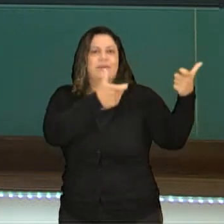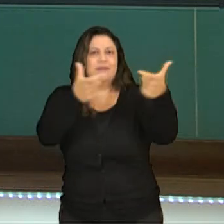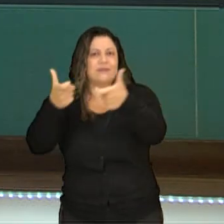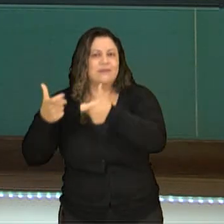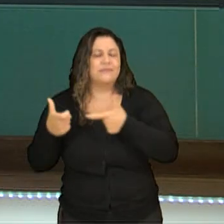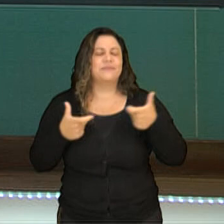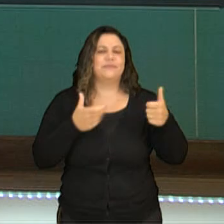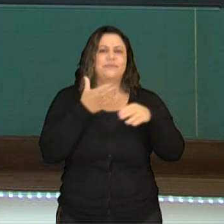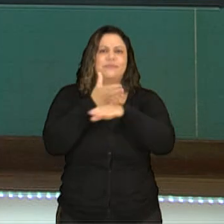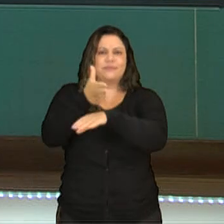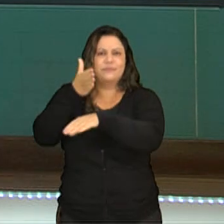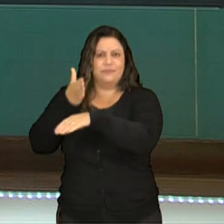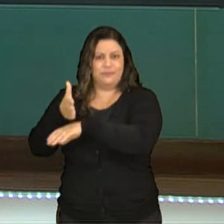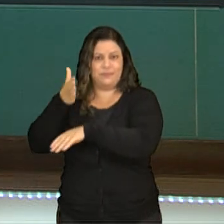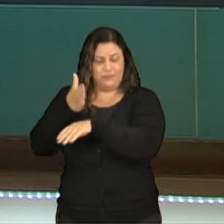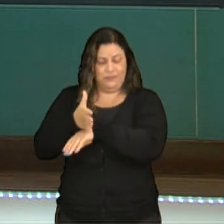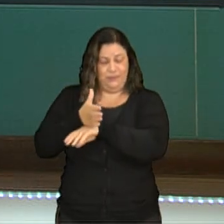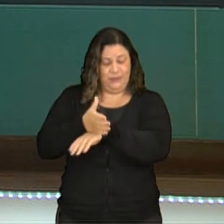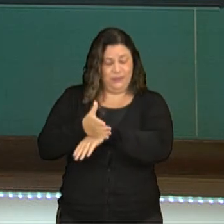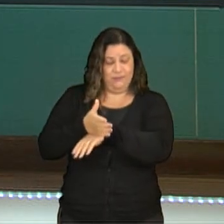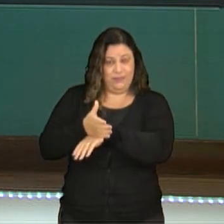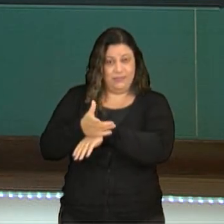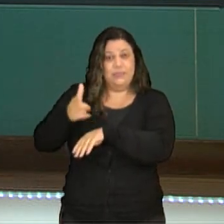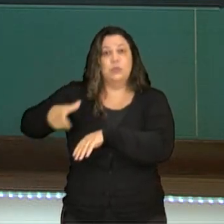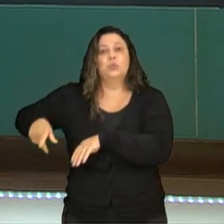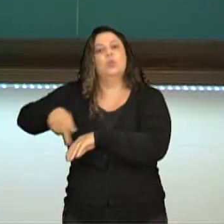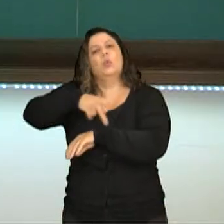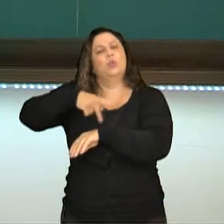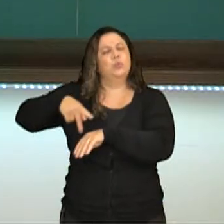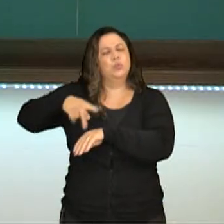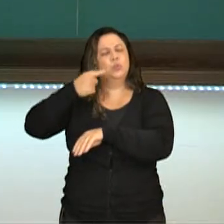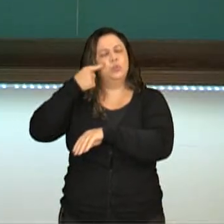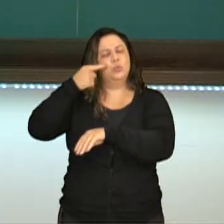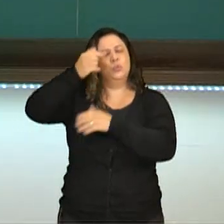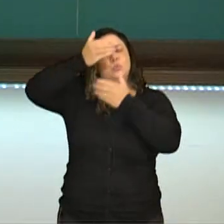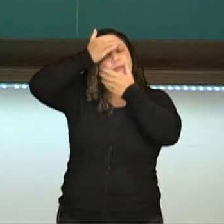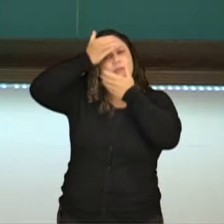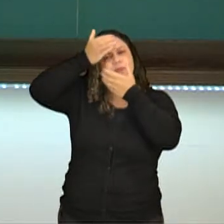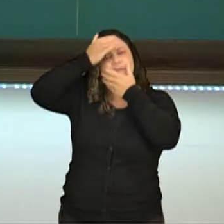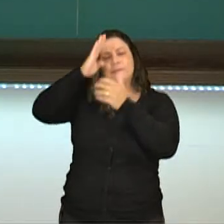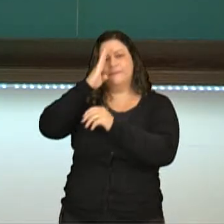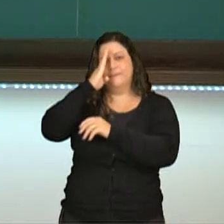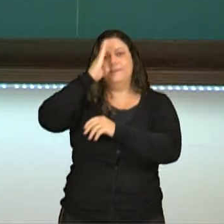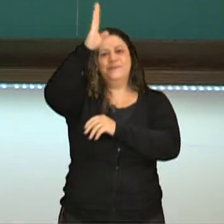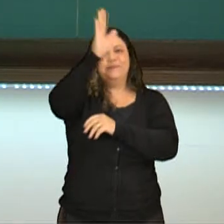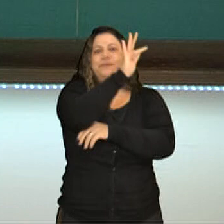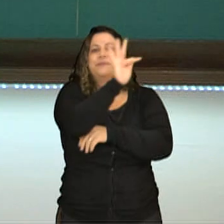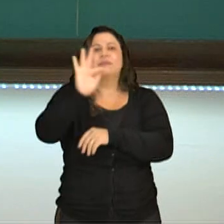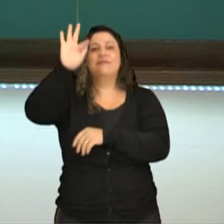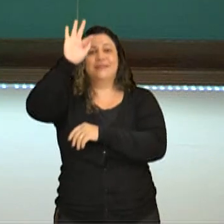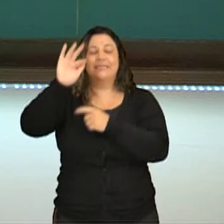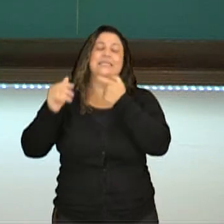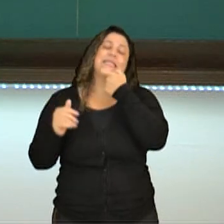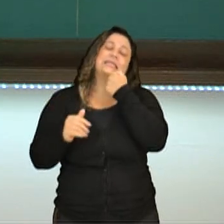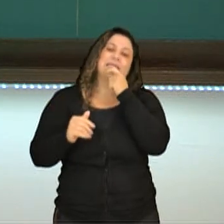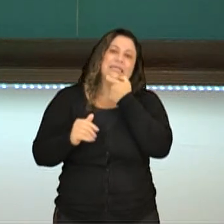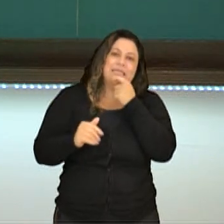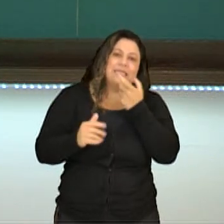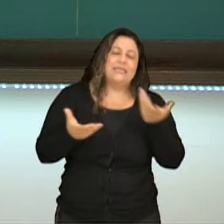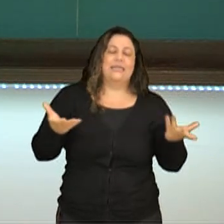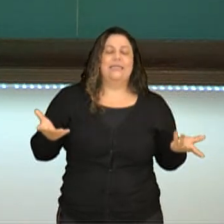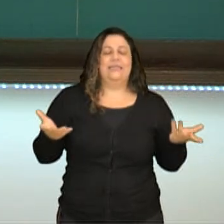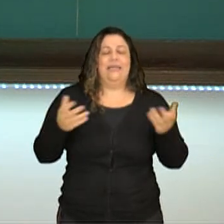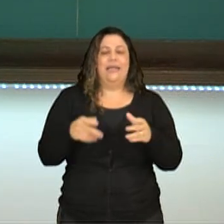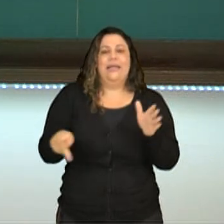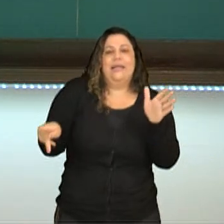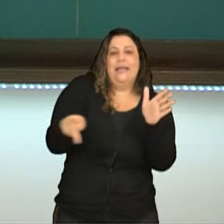a interferência estrangeira no Oriente Médio, principalmente causada pela França e pela Inglaterra nos territórios que eram